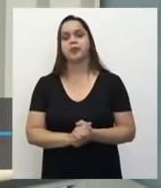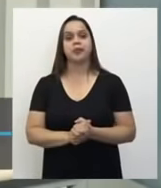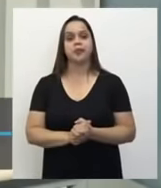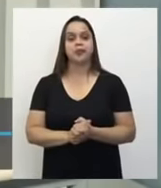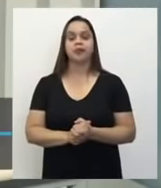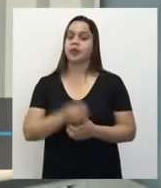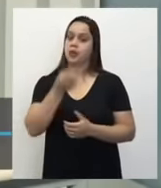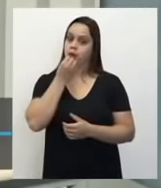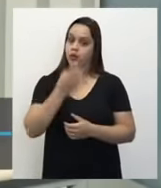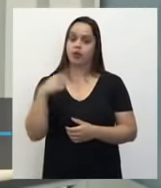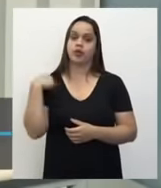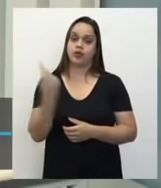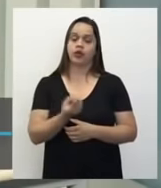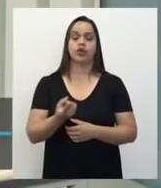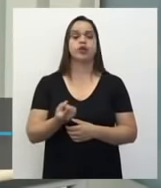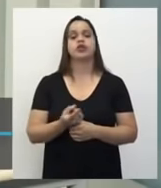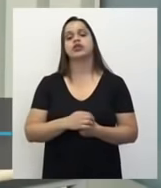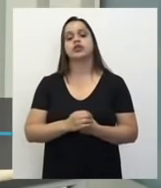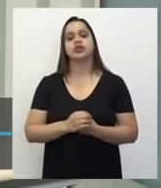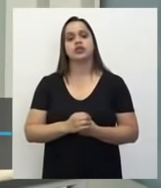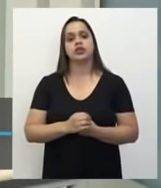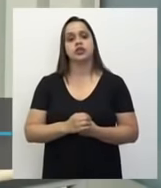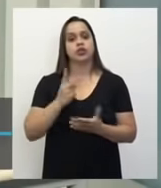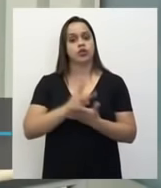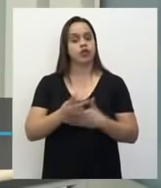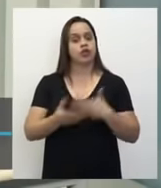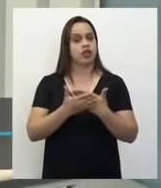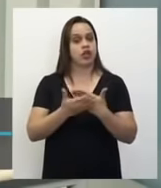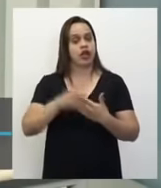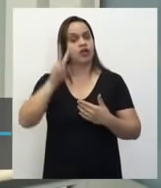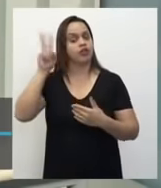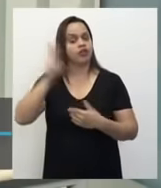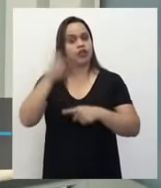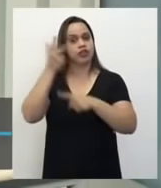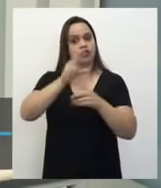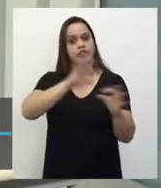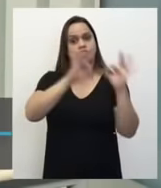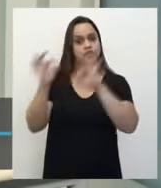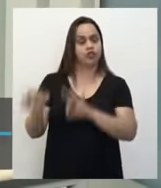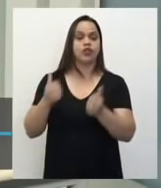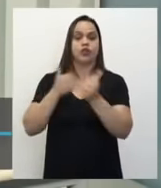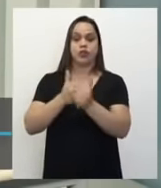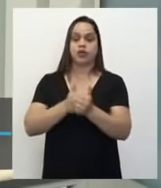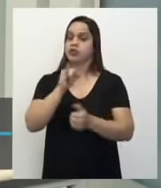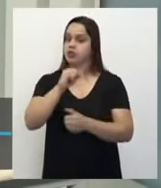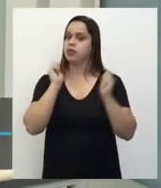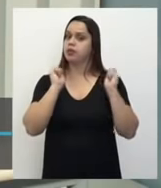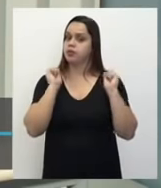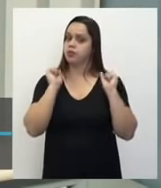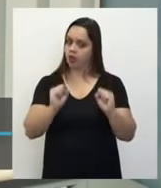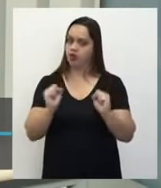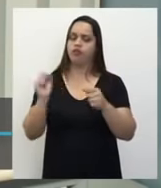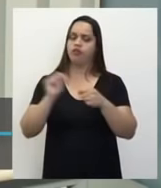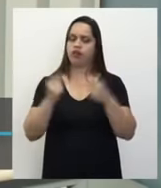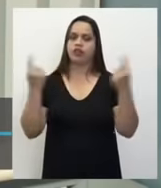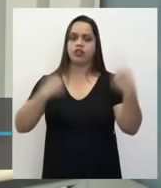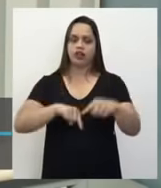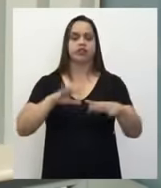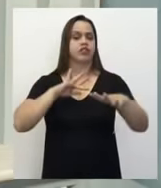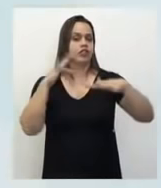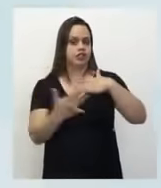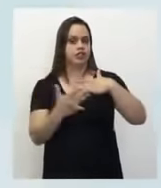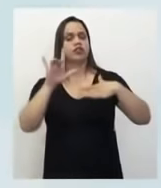vale a pena agora a gente voltar, continuar nossa aula assistindo outros vídeos, tá? Se puder, façam os desafios, poste para mim, para a